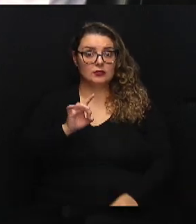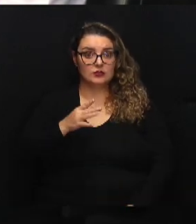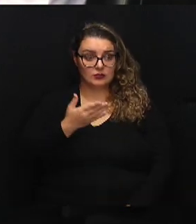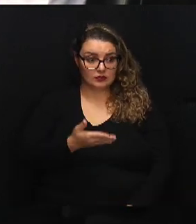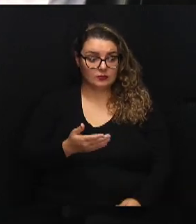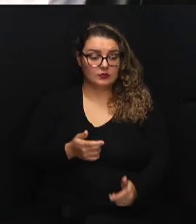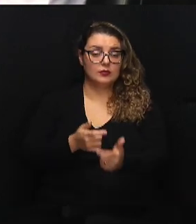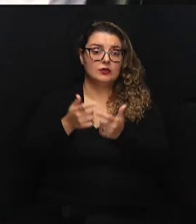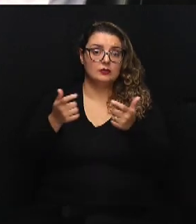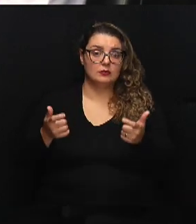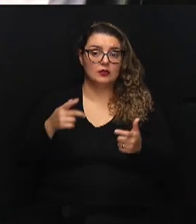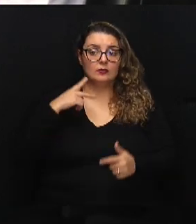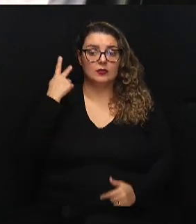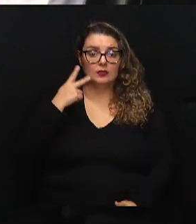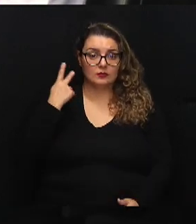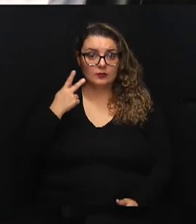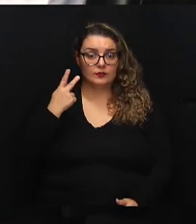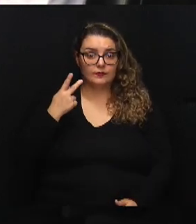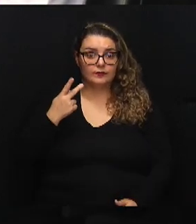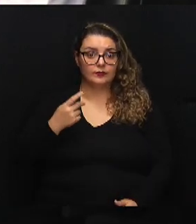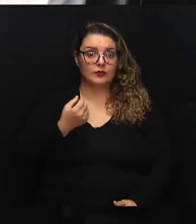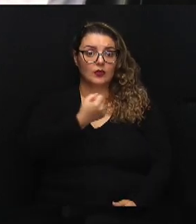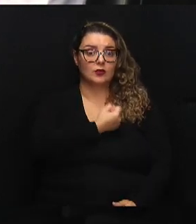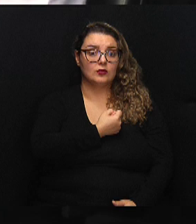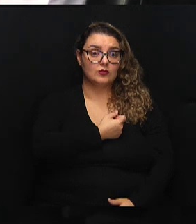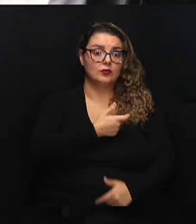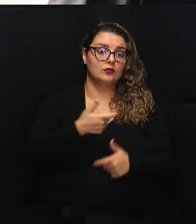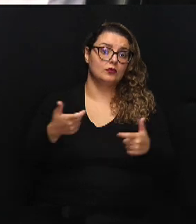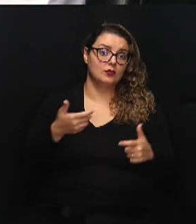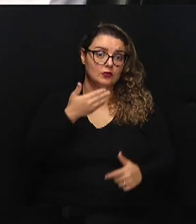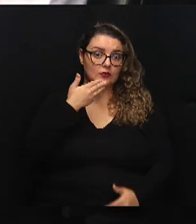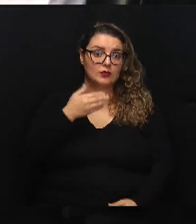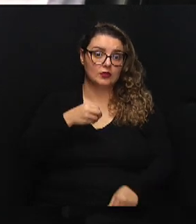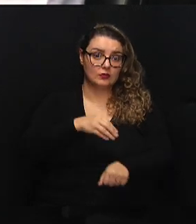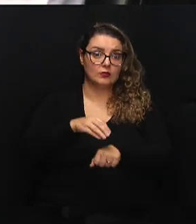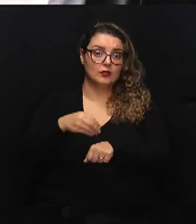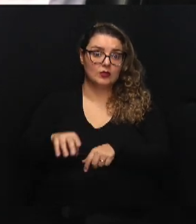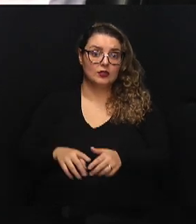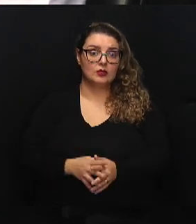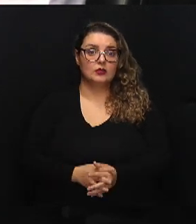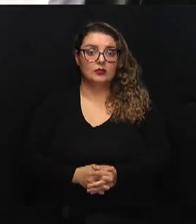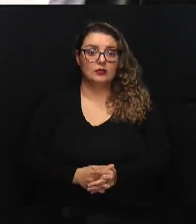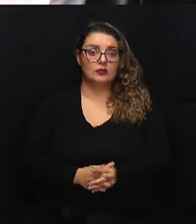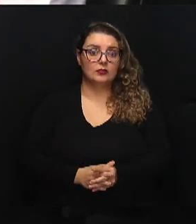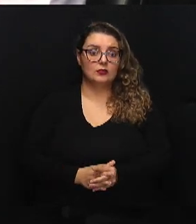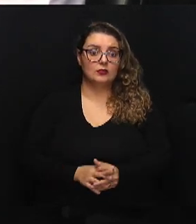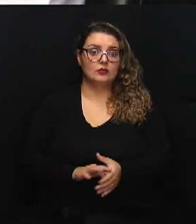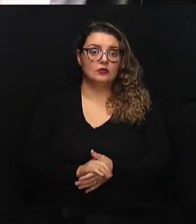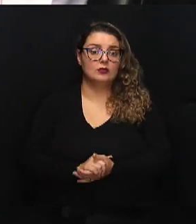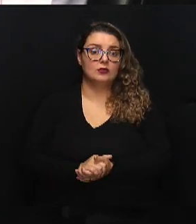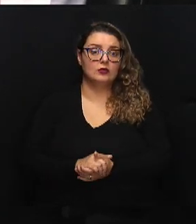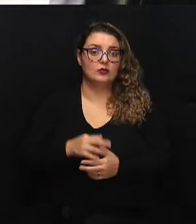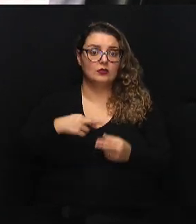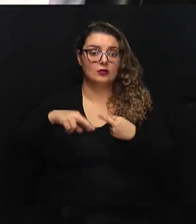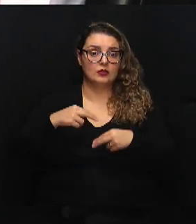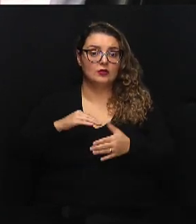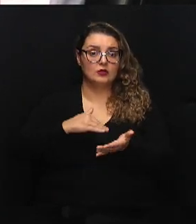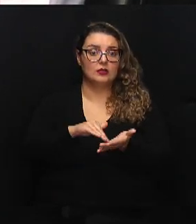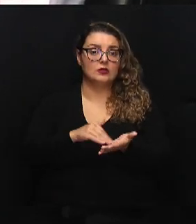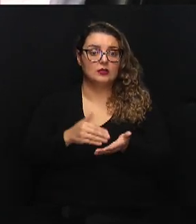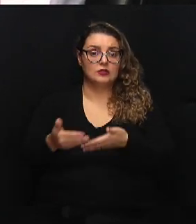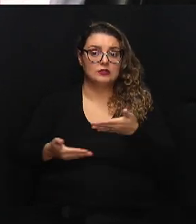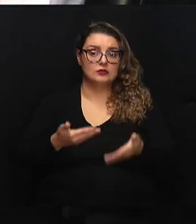grande parte dos parlamentares, a maior número de demandas de indicações, inclusive, é relacionado à Secretaria de Serviços Públicos, que